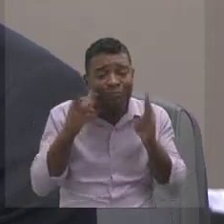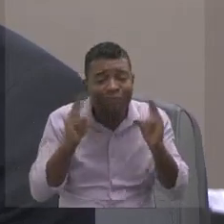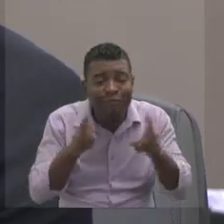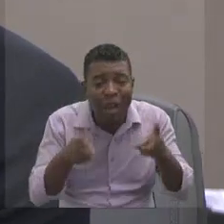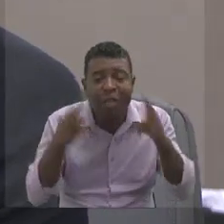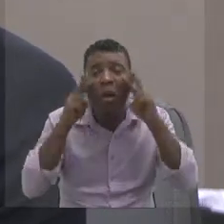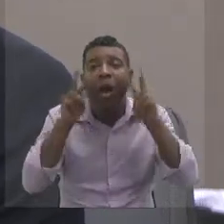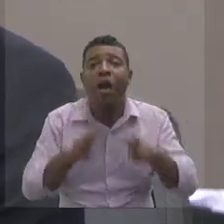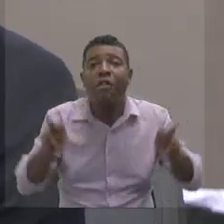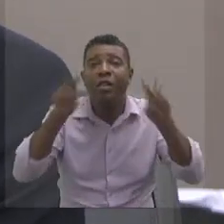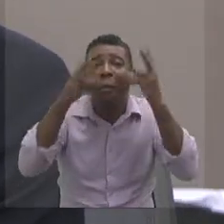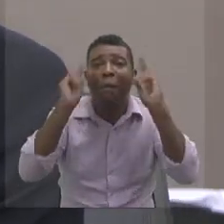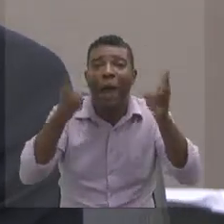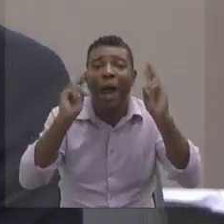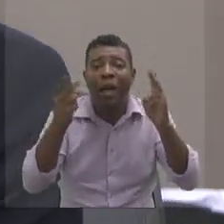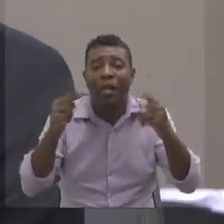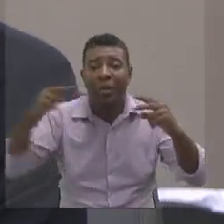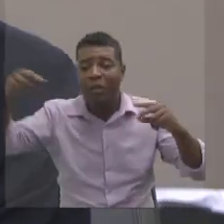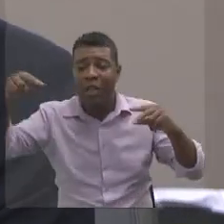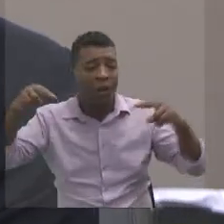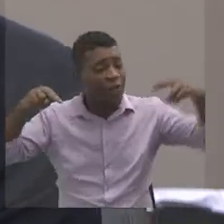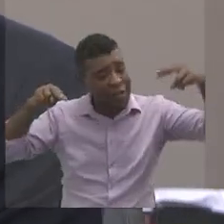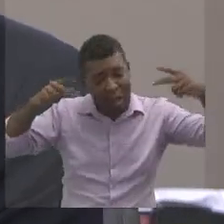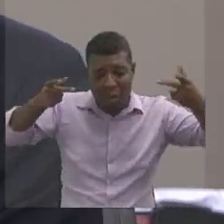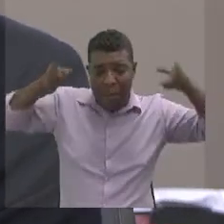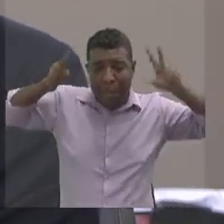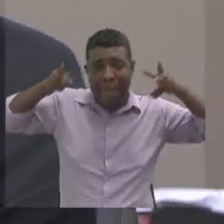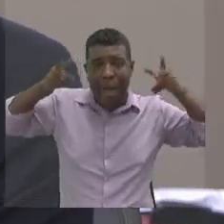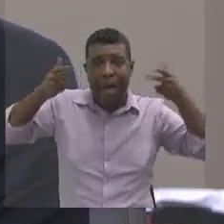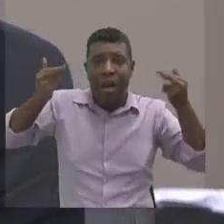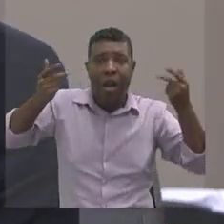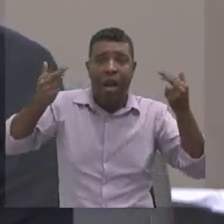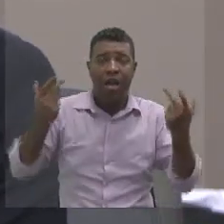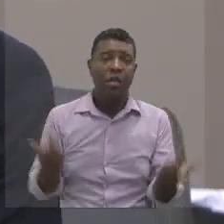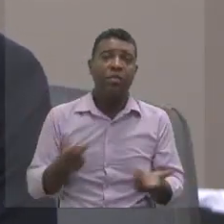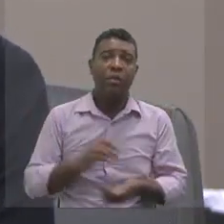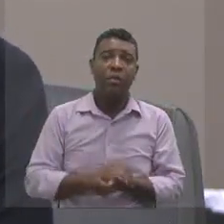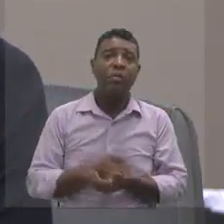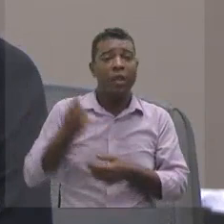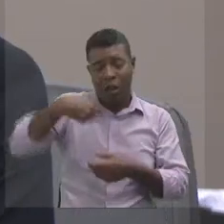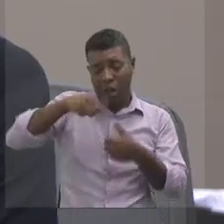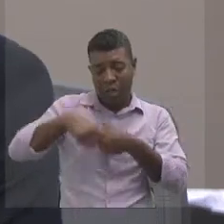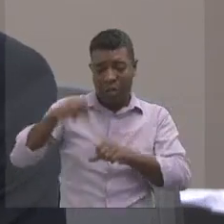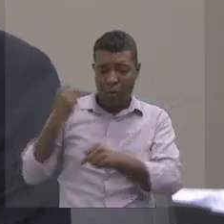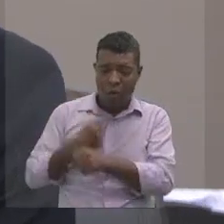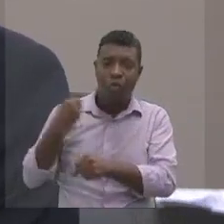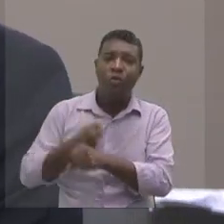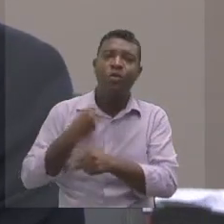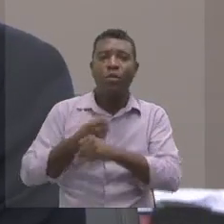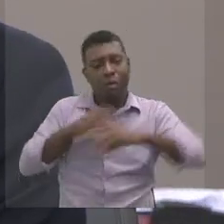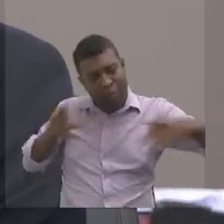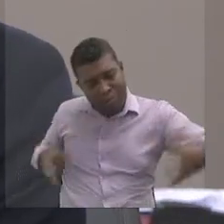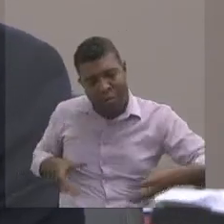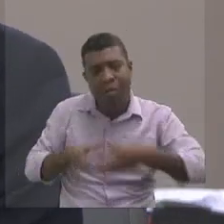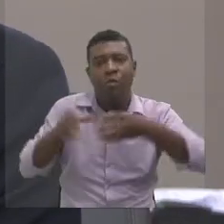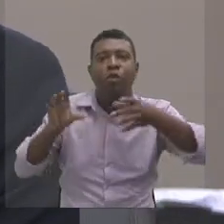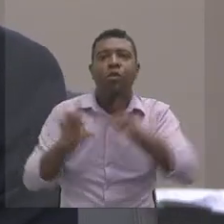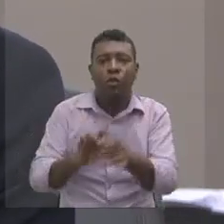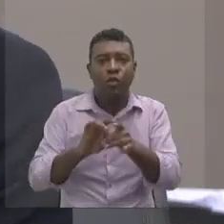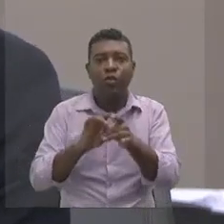importante a estrutura novamente a agenda de estado né então a gente tem que construído de forma conjunta e eu tô